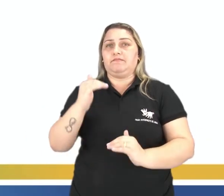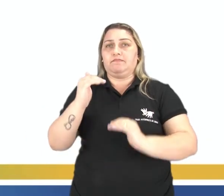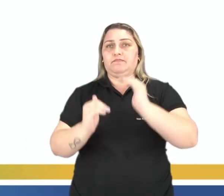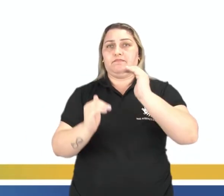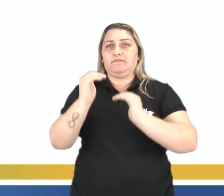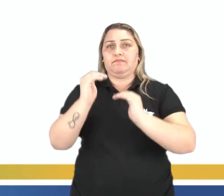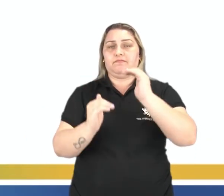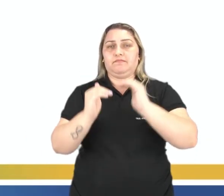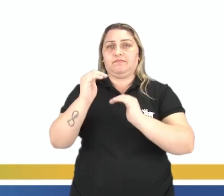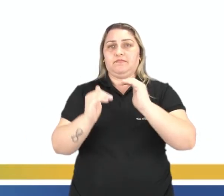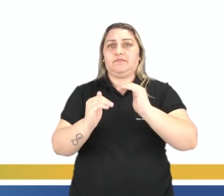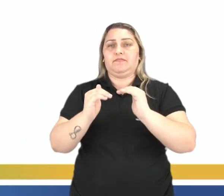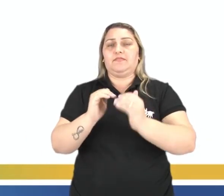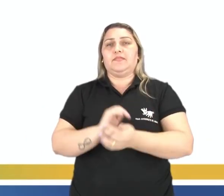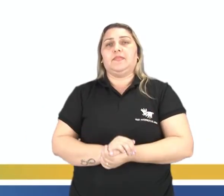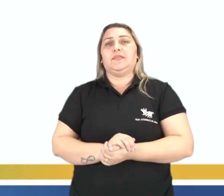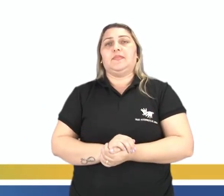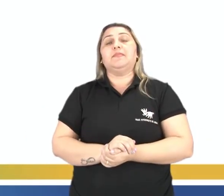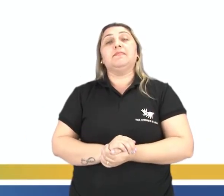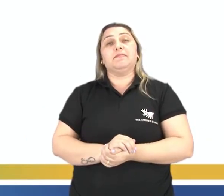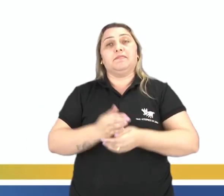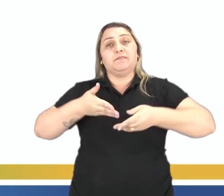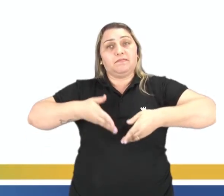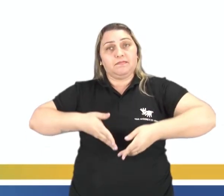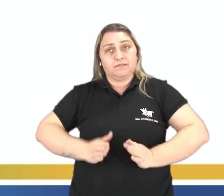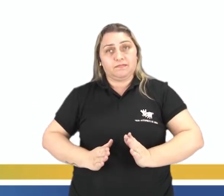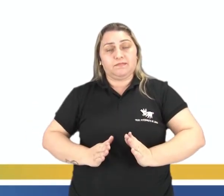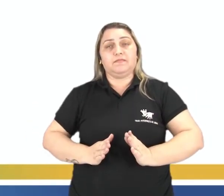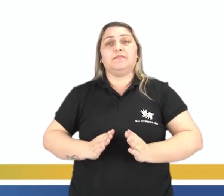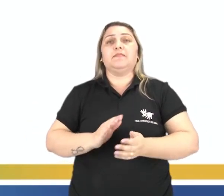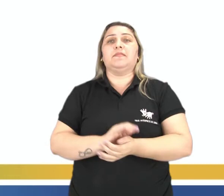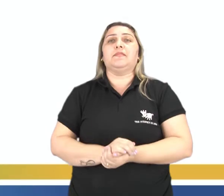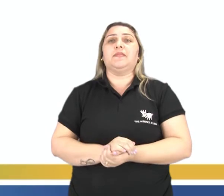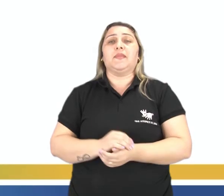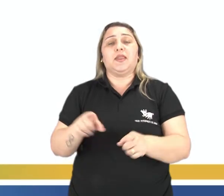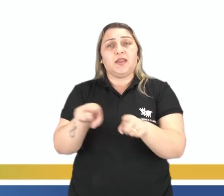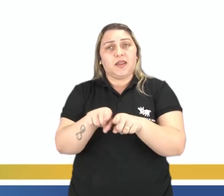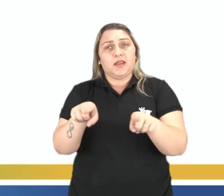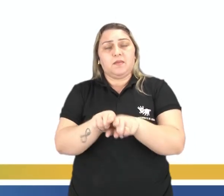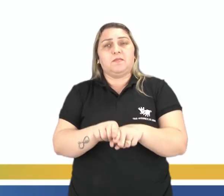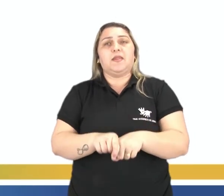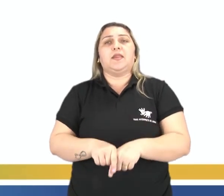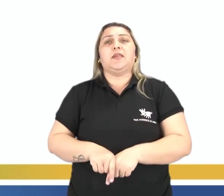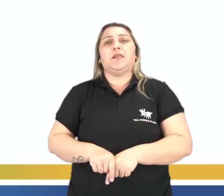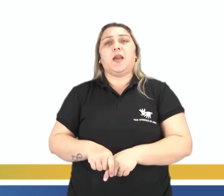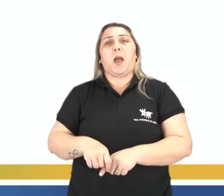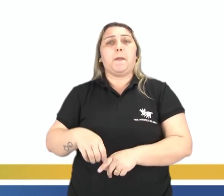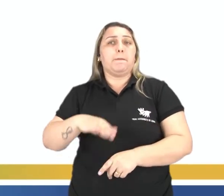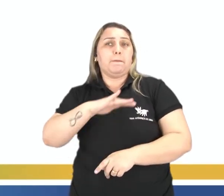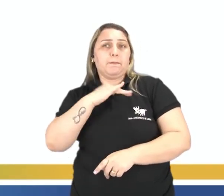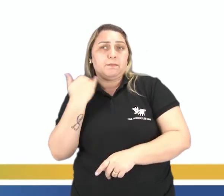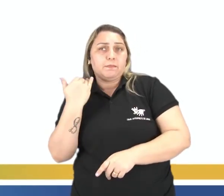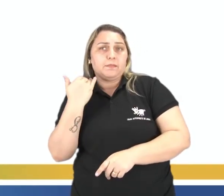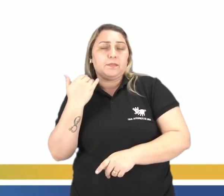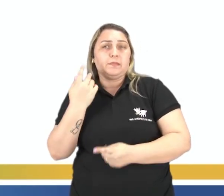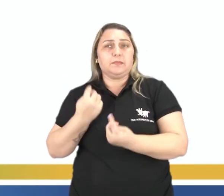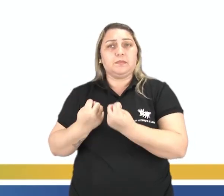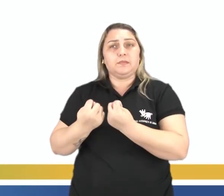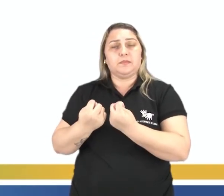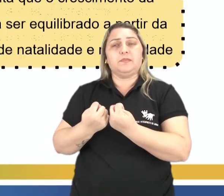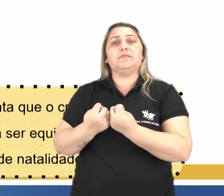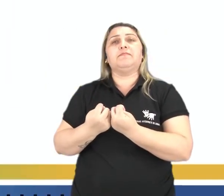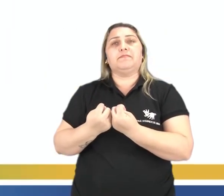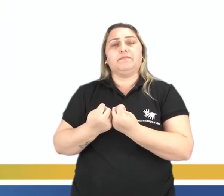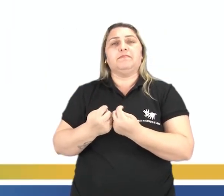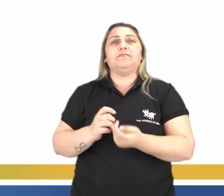partir do momento em que você conter a taxa de natalidade, que são os nascimentos, e também você conter a taxa de mortalidade, né, que são os